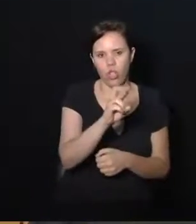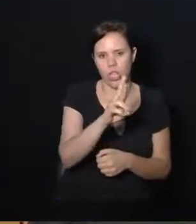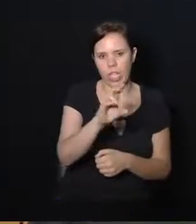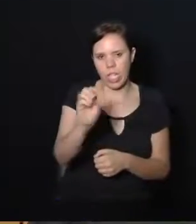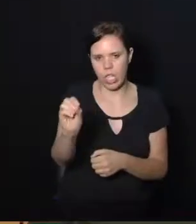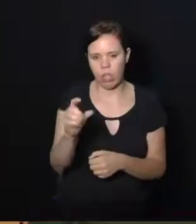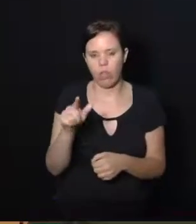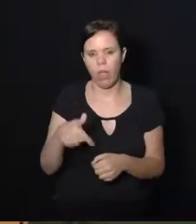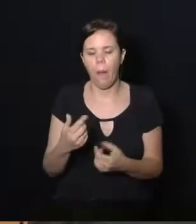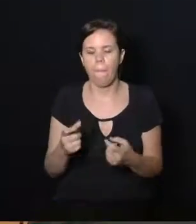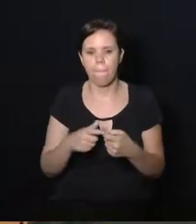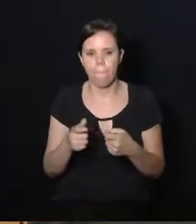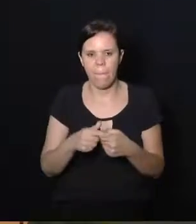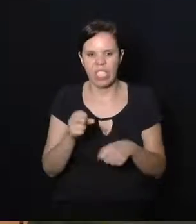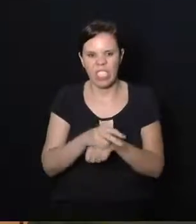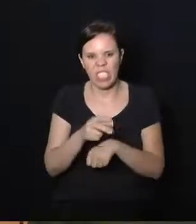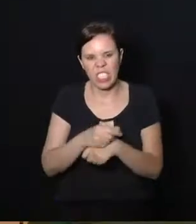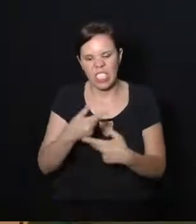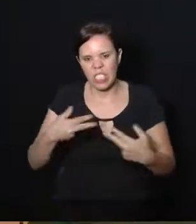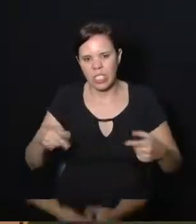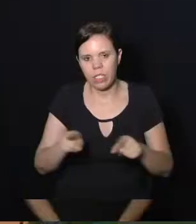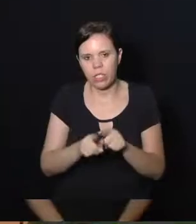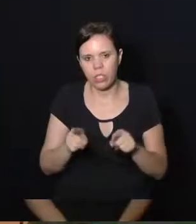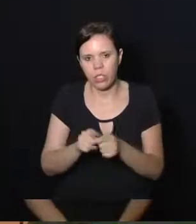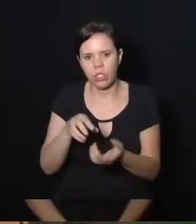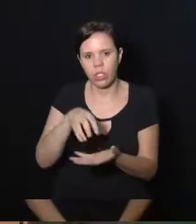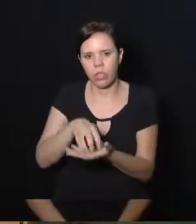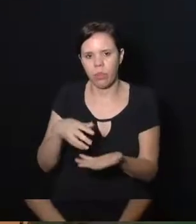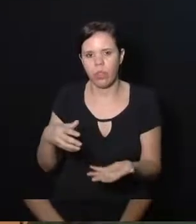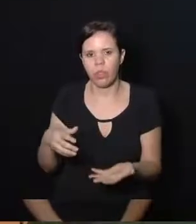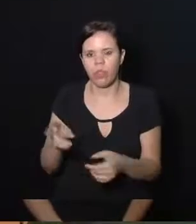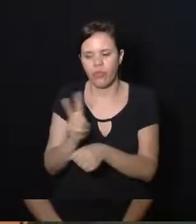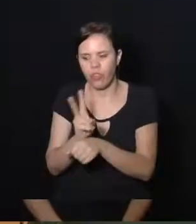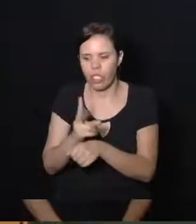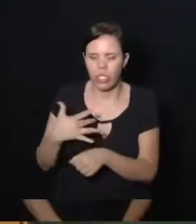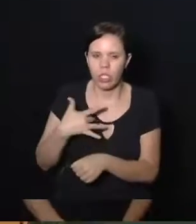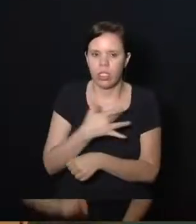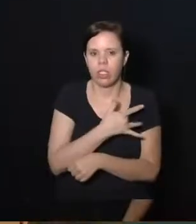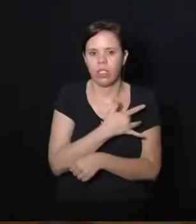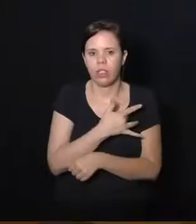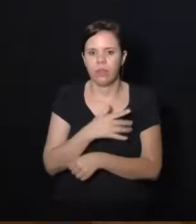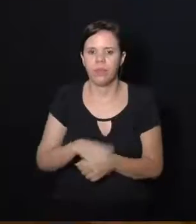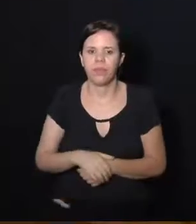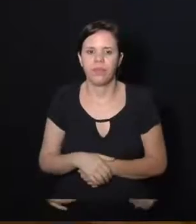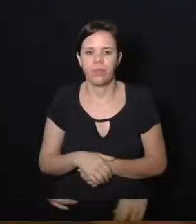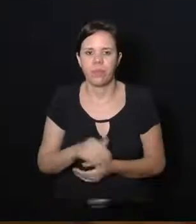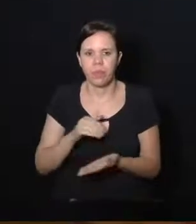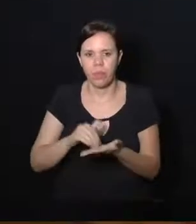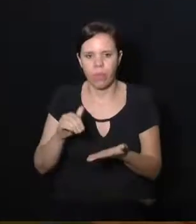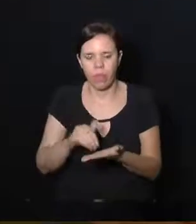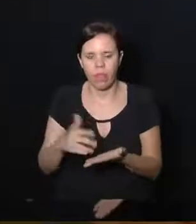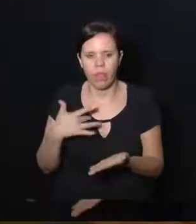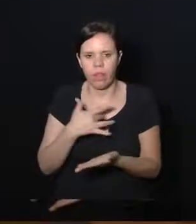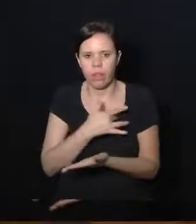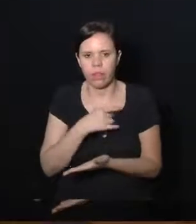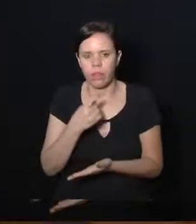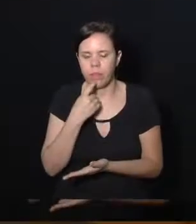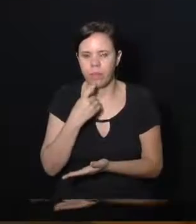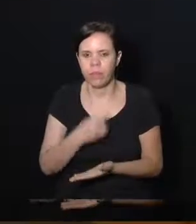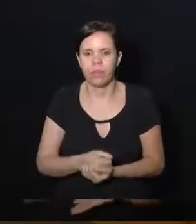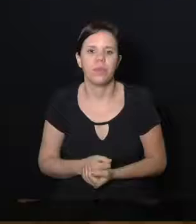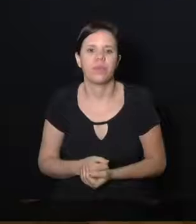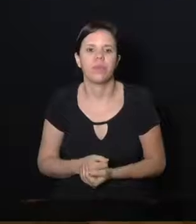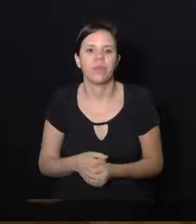médico infectologista do Departamento de Vigilância em Saúde, Devisa da Secretaria de Saúde de Campinas,